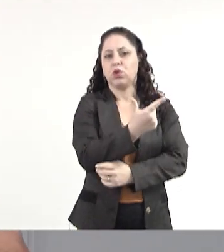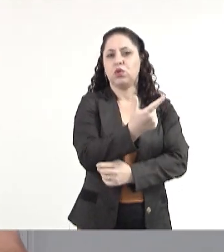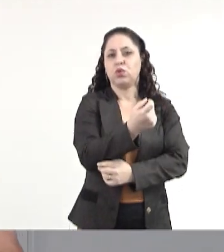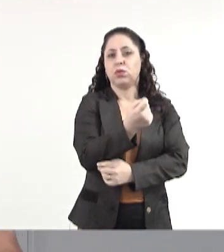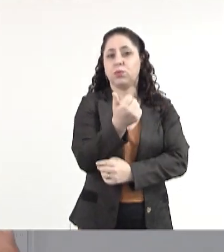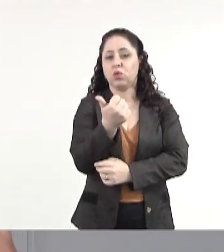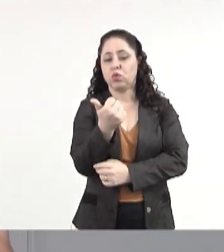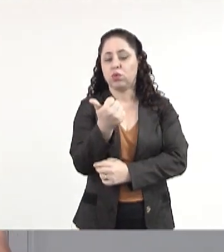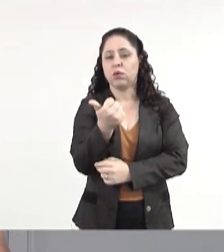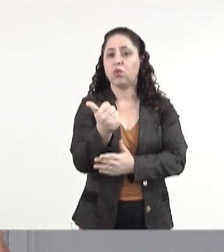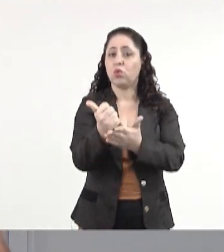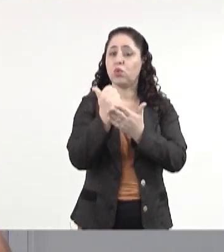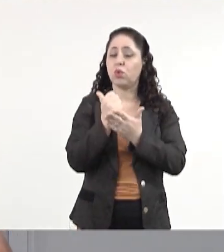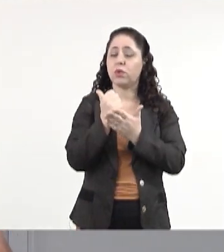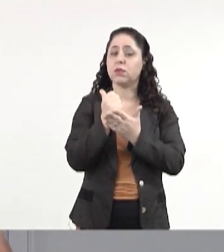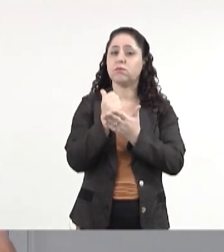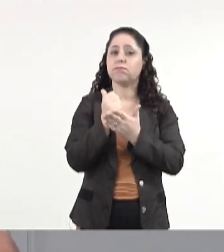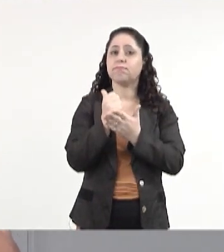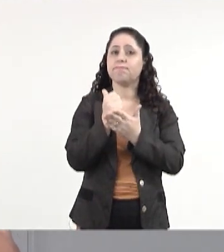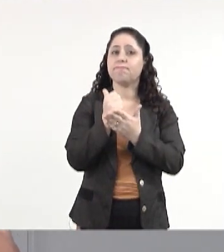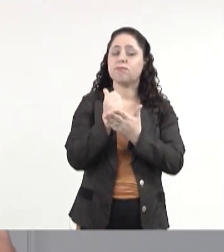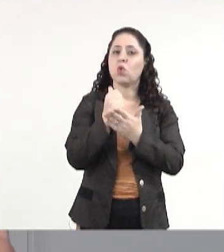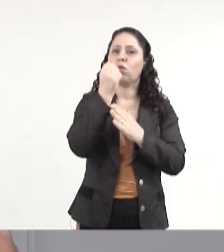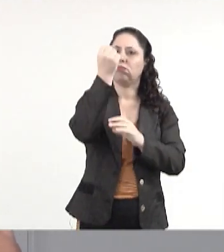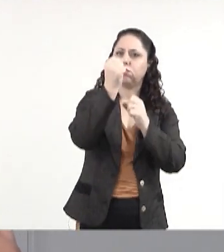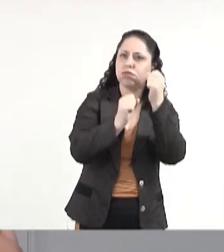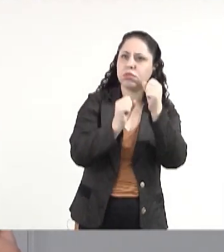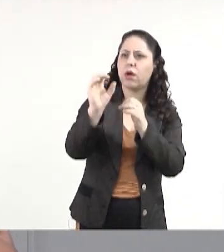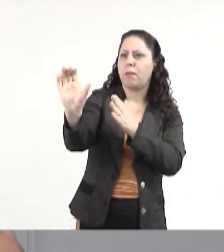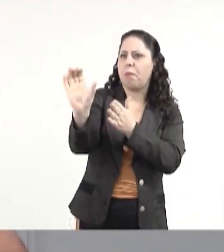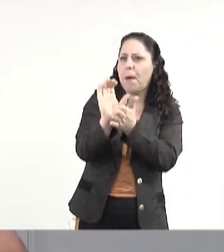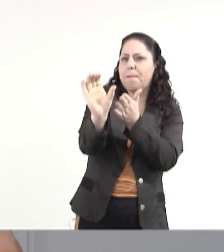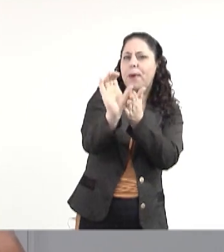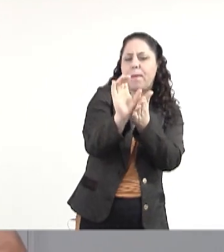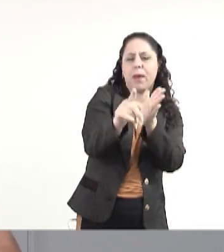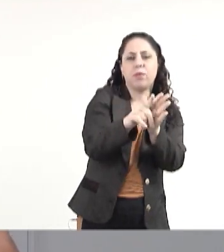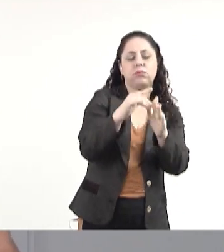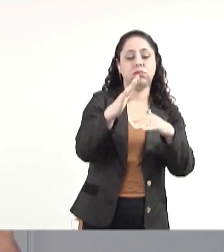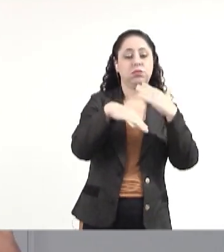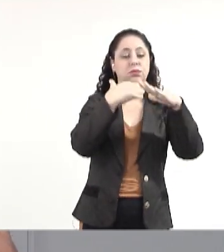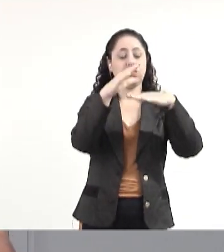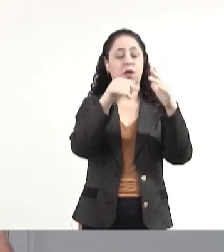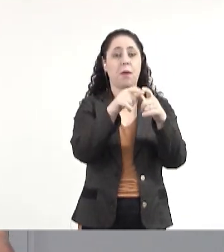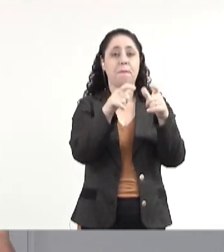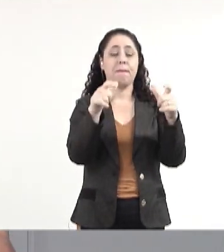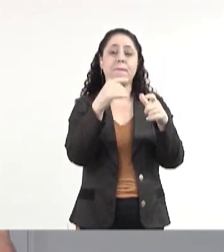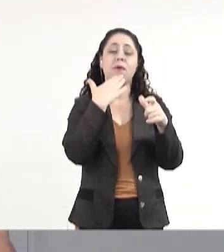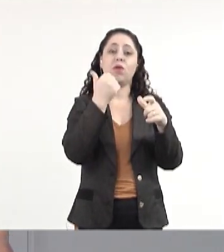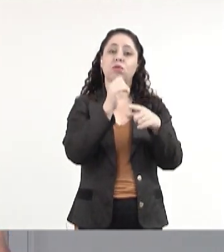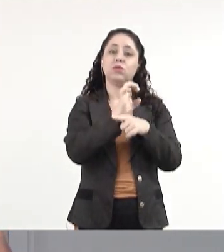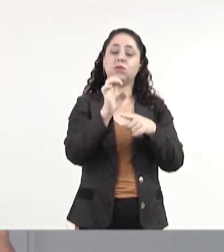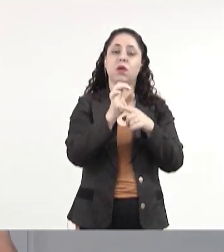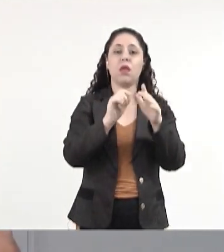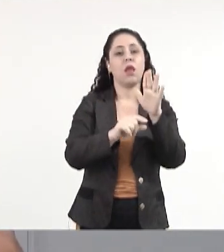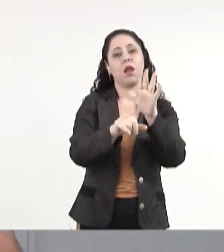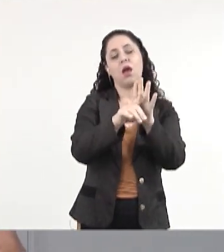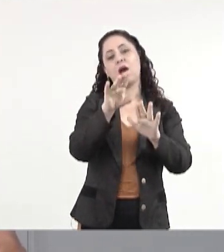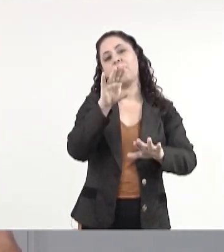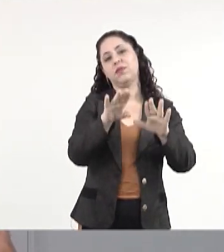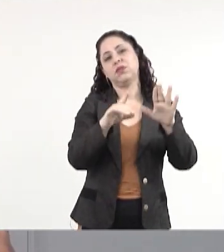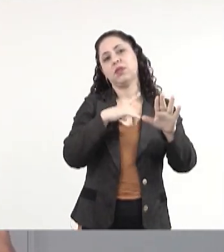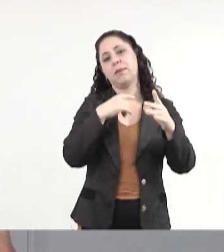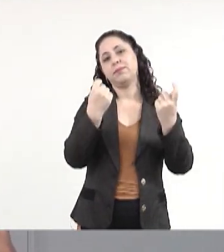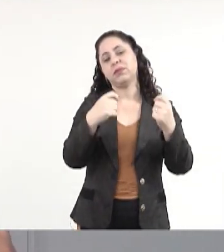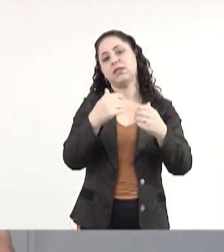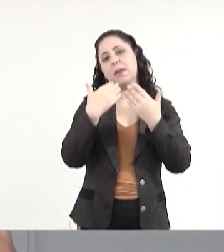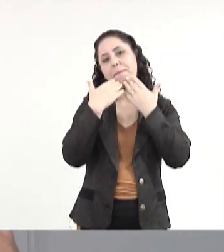2001, acho que trouxe aí toda uma industrialização, desenvolvimento para o nosso estado de Mato Grosso do Sul. E aí essa lei, muitas vezes ela